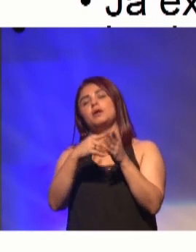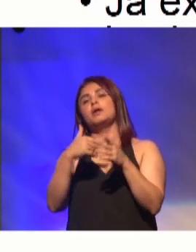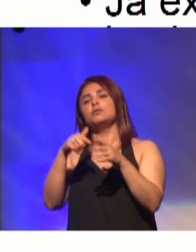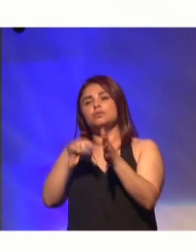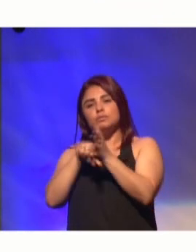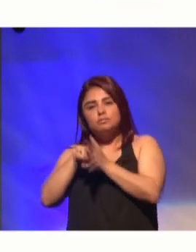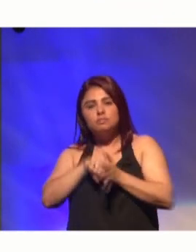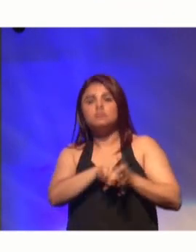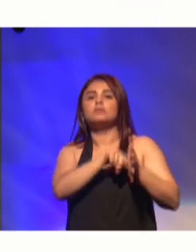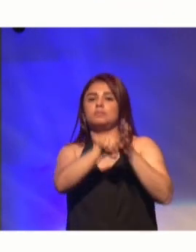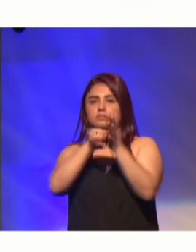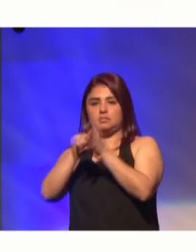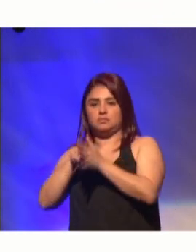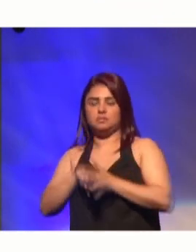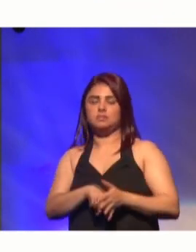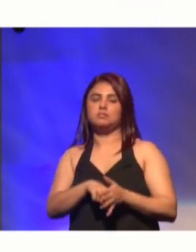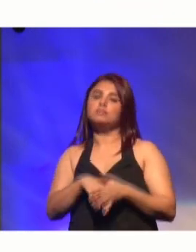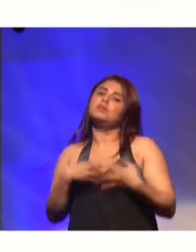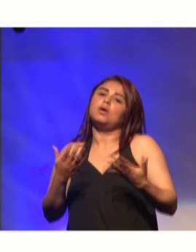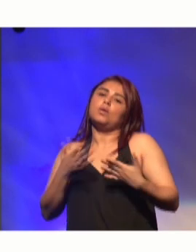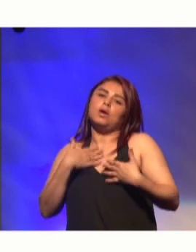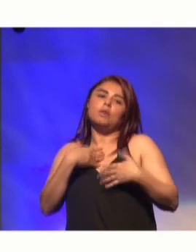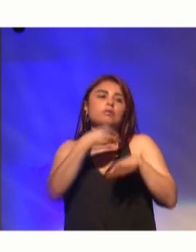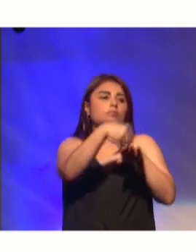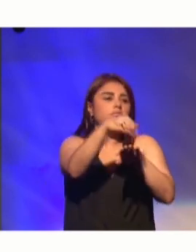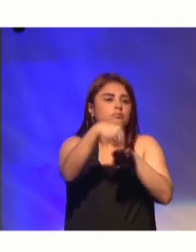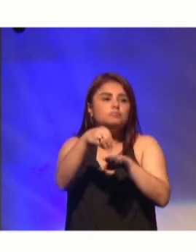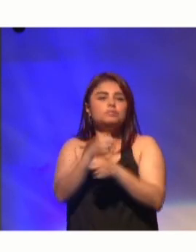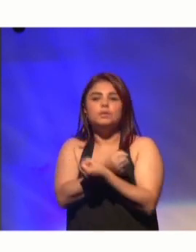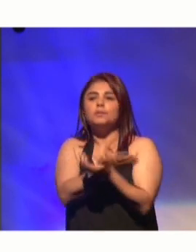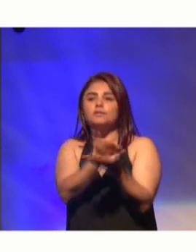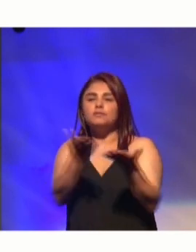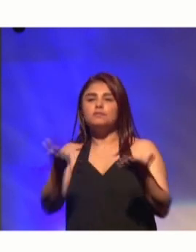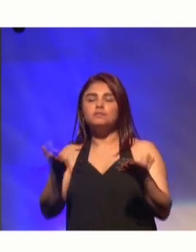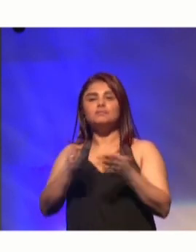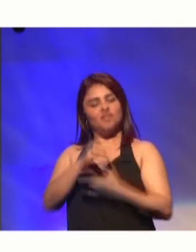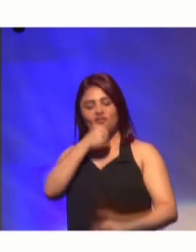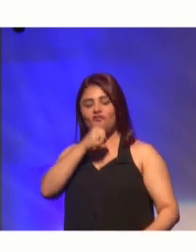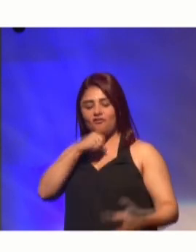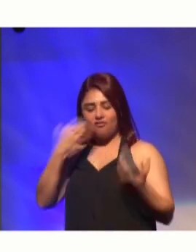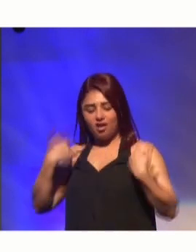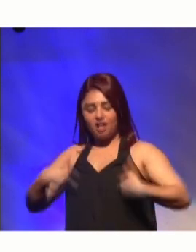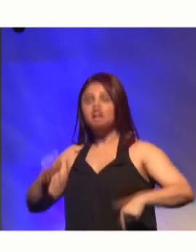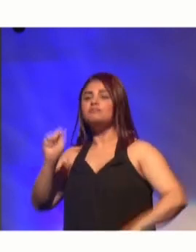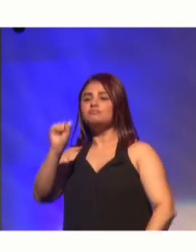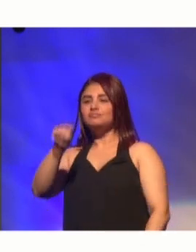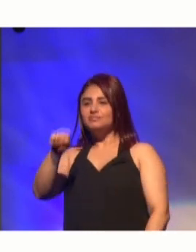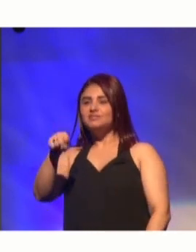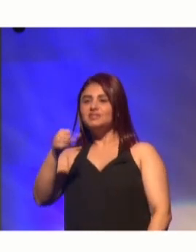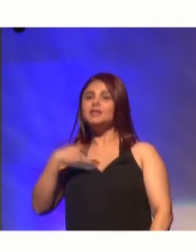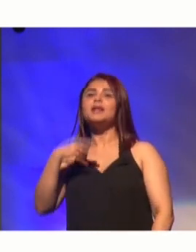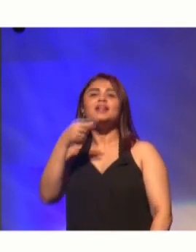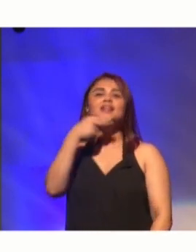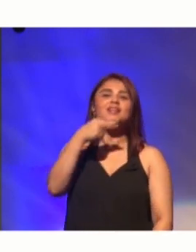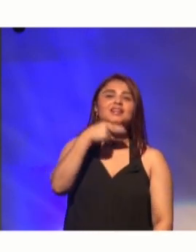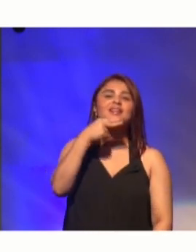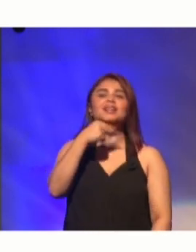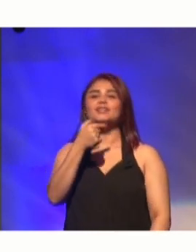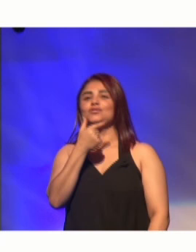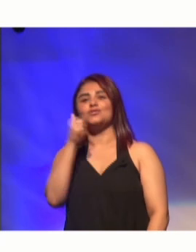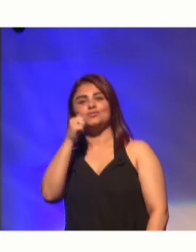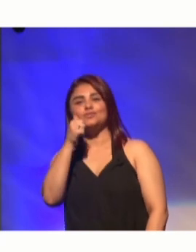dúvida alguma. Então, era isso que eu tinha a dizer. Velhinho, sim, essa é minha netinha, esse é o meu